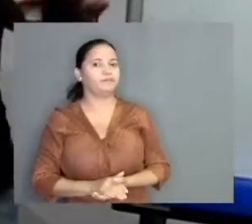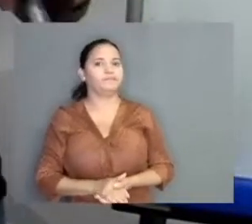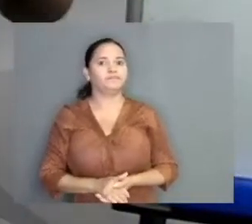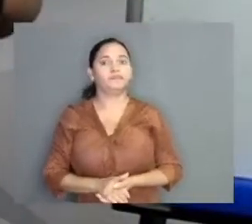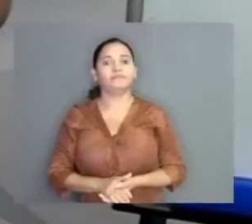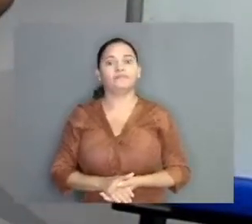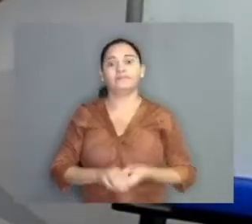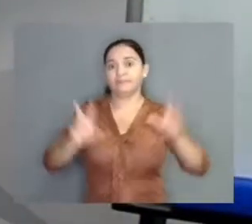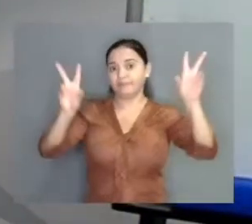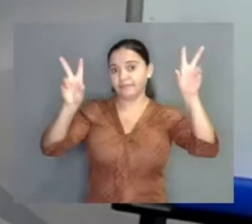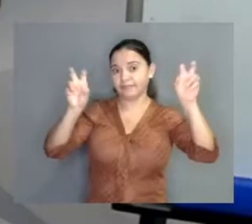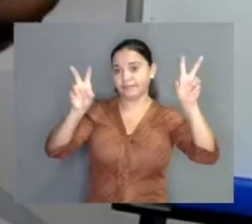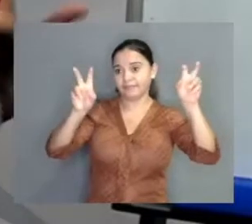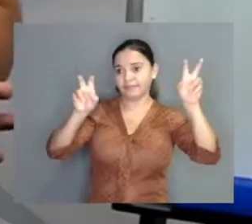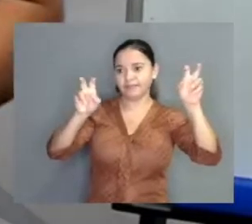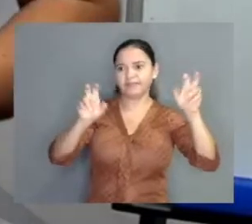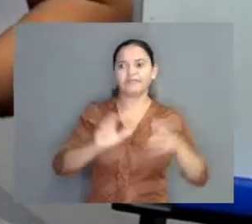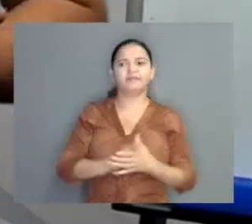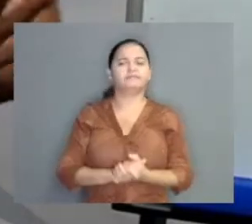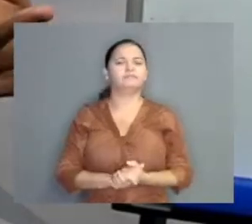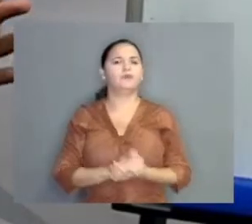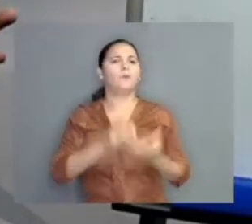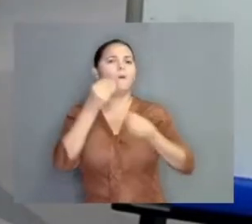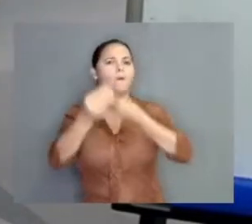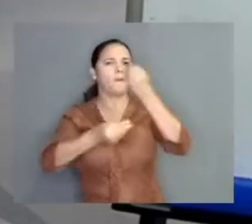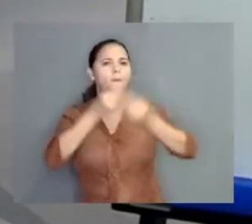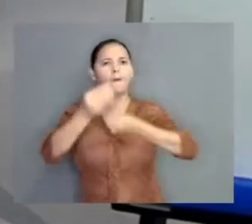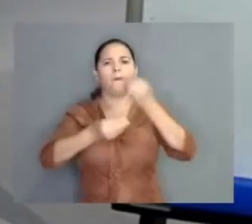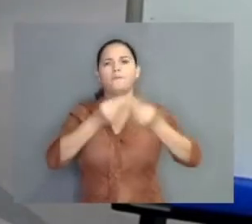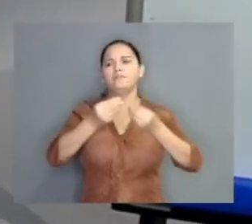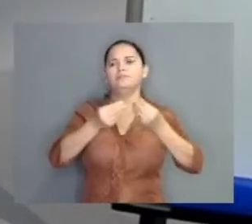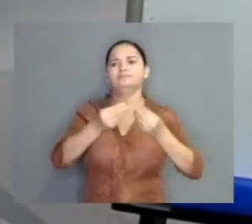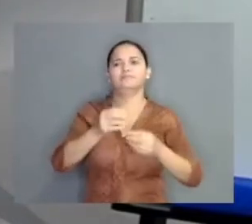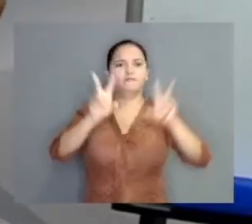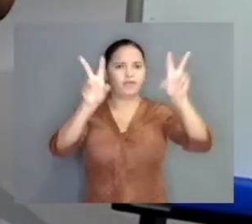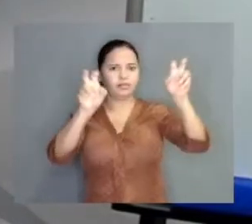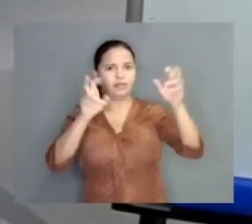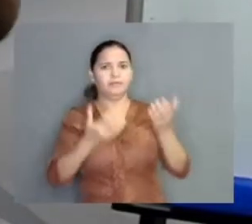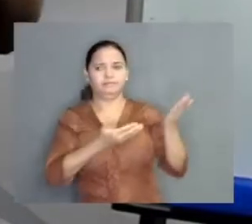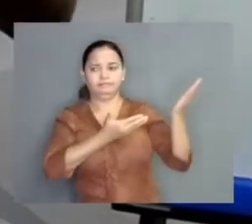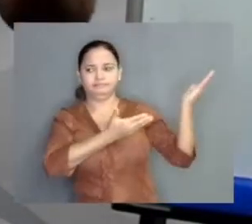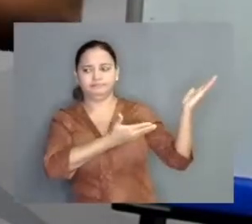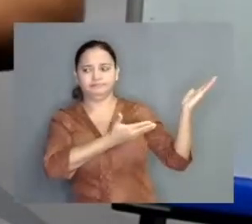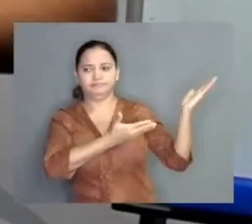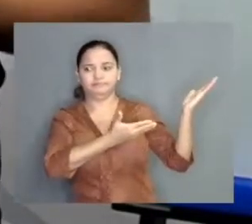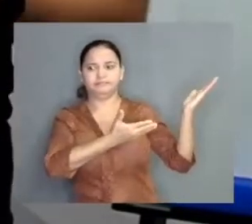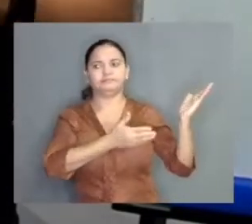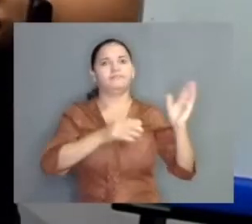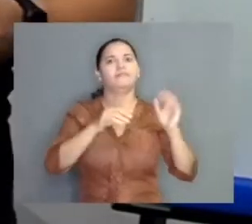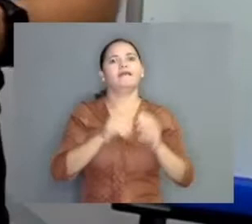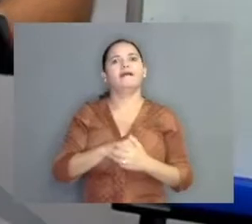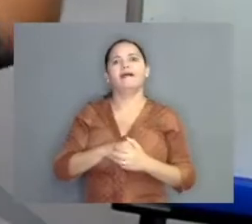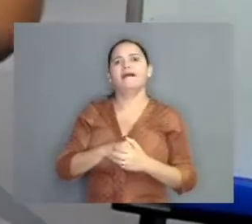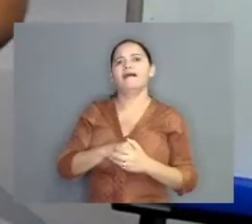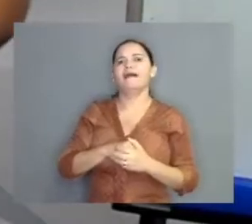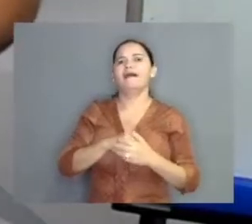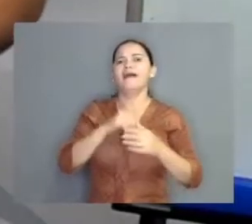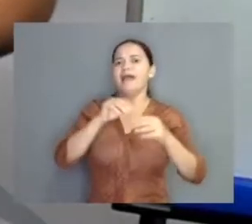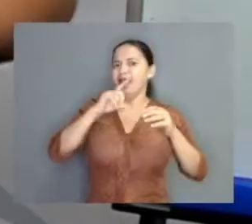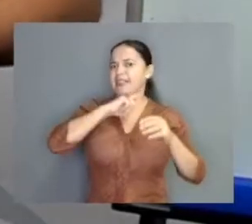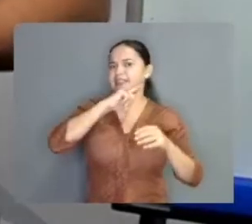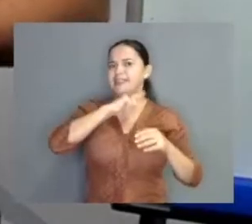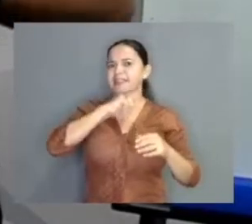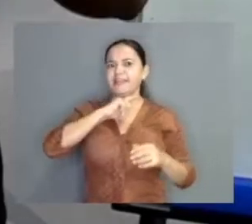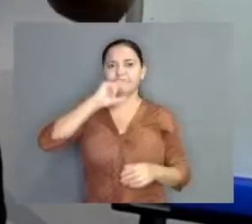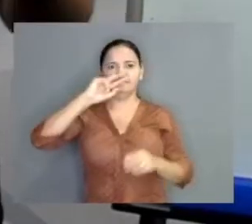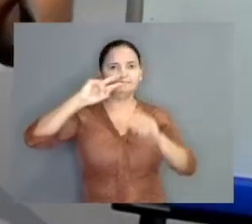o título vem expoentes negativos. A gente já viu que expoente é aquele termo que fica em